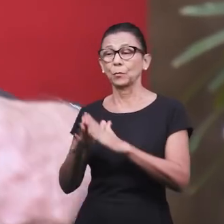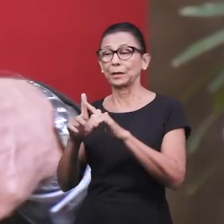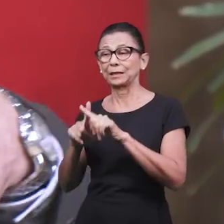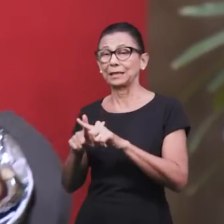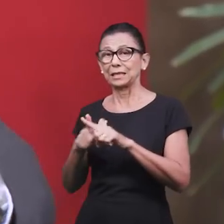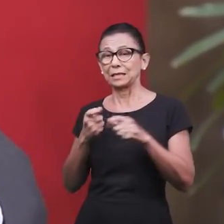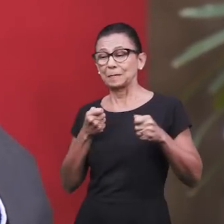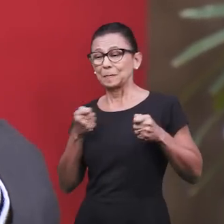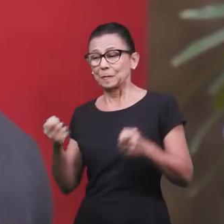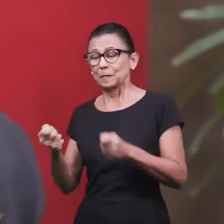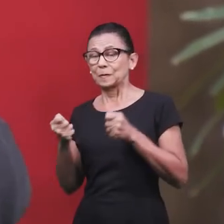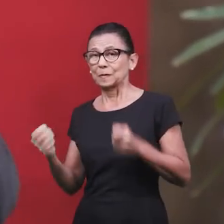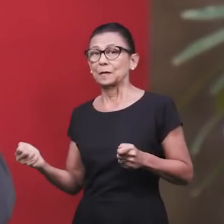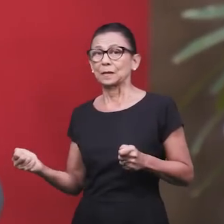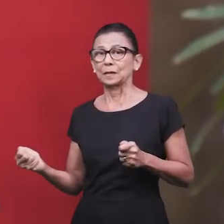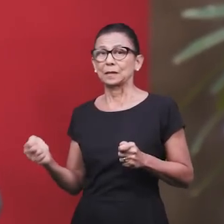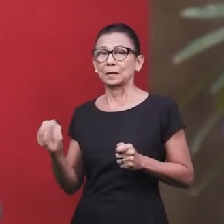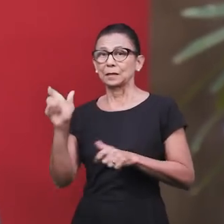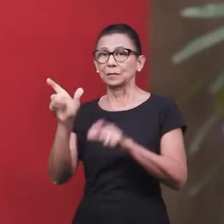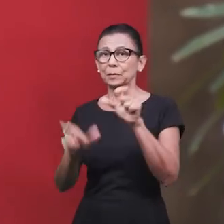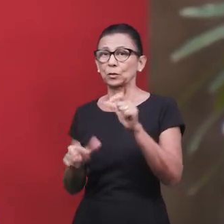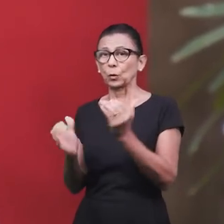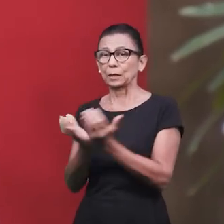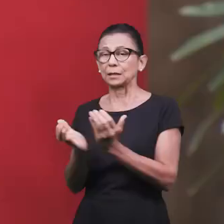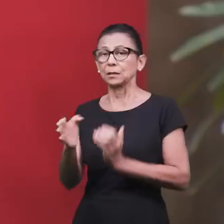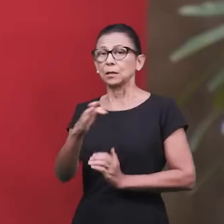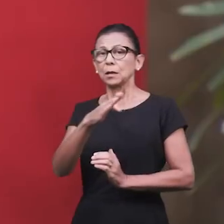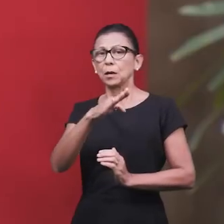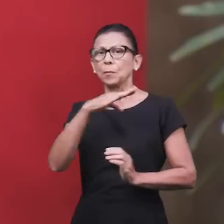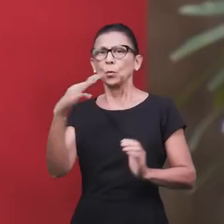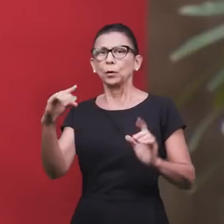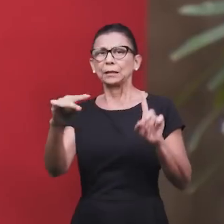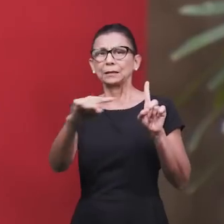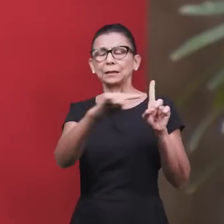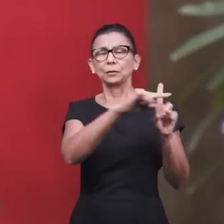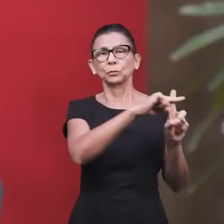igreja perseguida, das cruzes, das fogueiras.